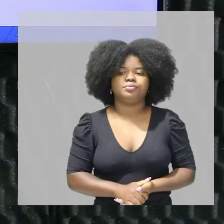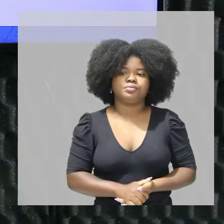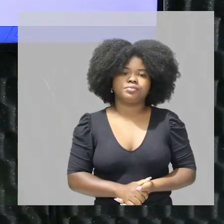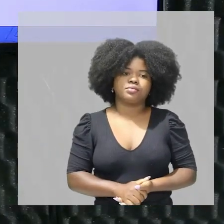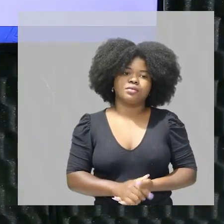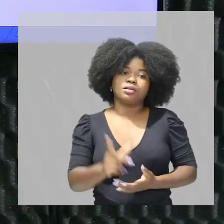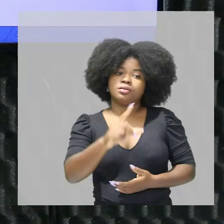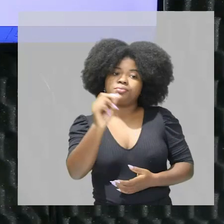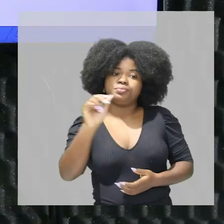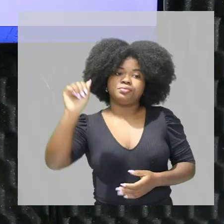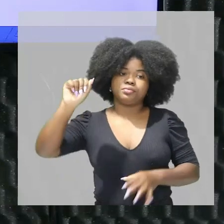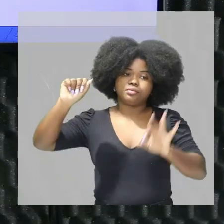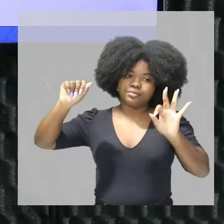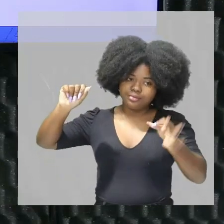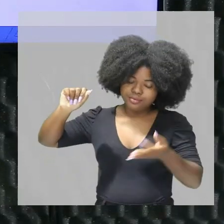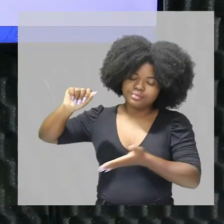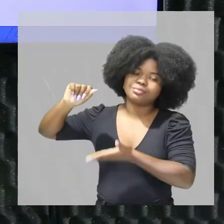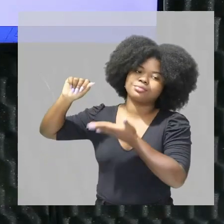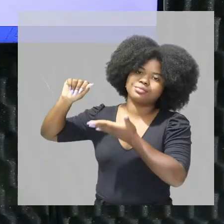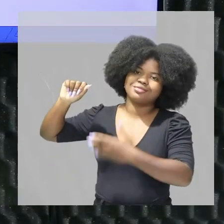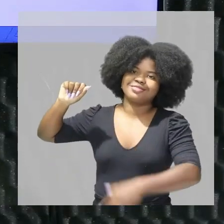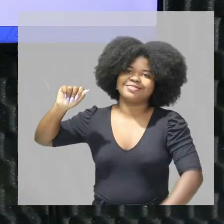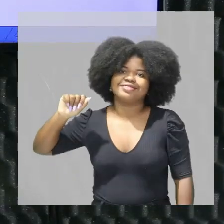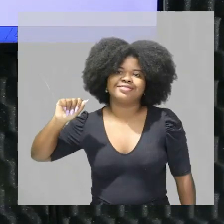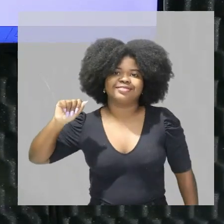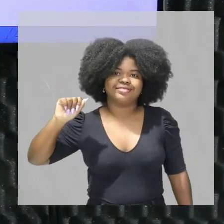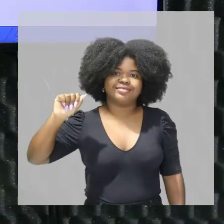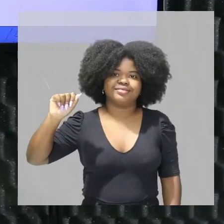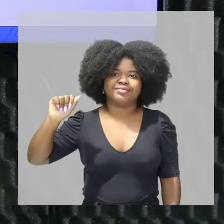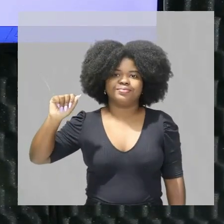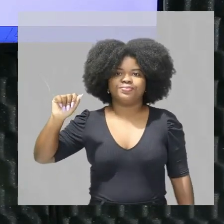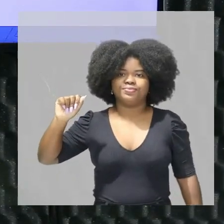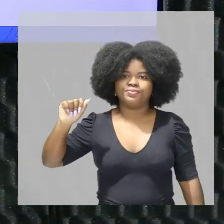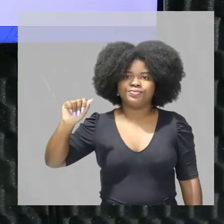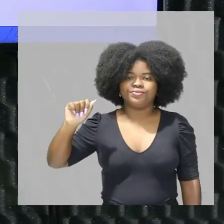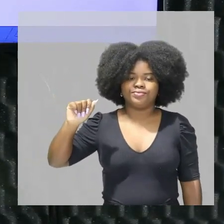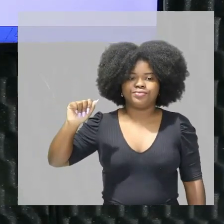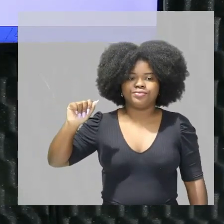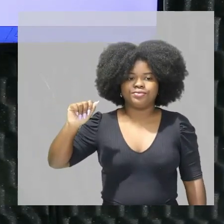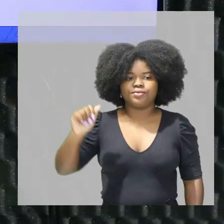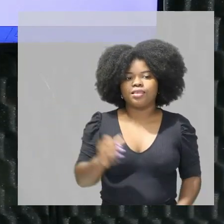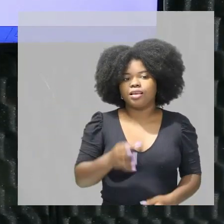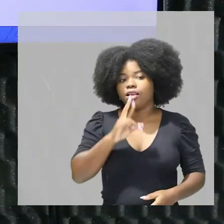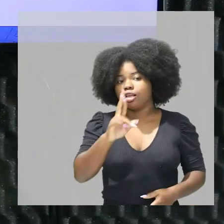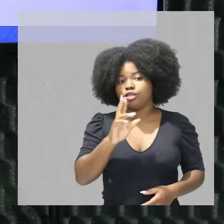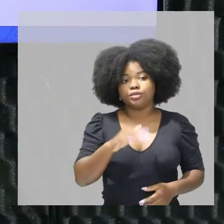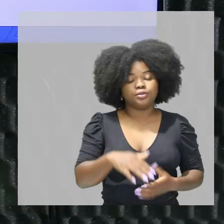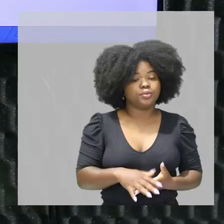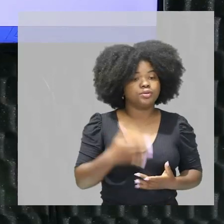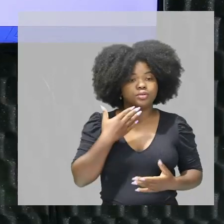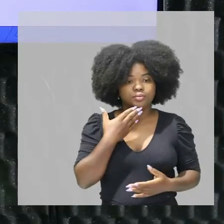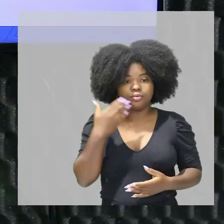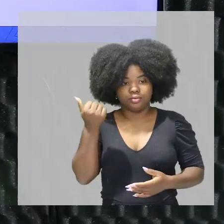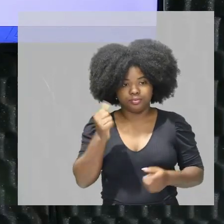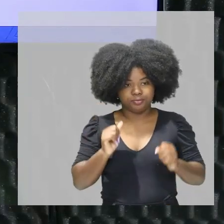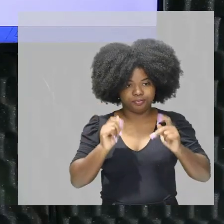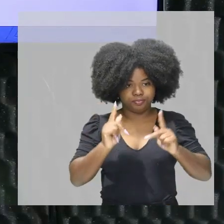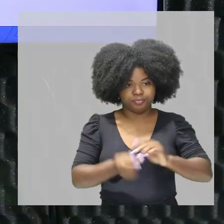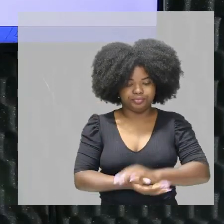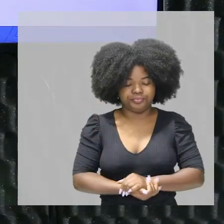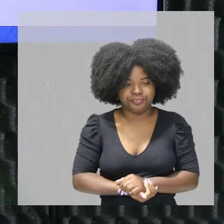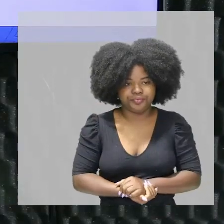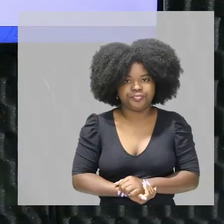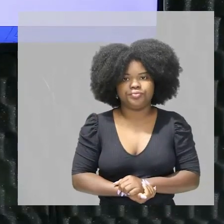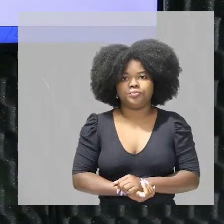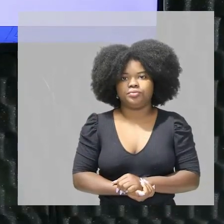assinale para você lá letra a letra A é a nossa perspectiva de resposta mais Aprazível neste momento